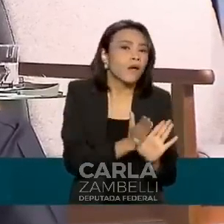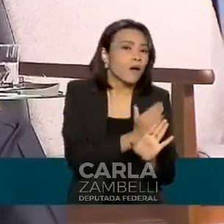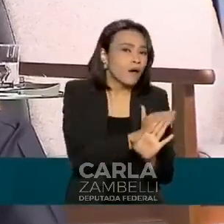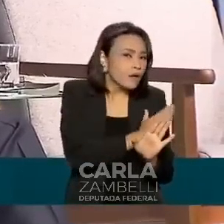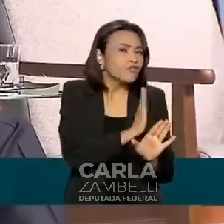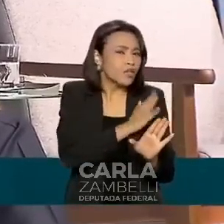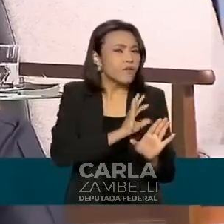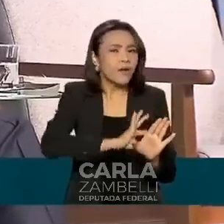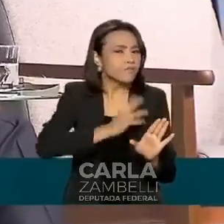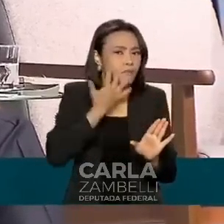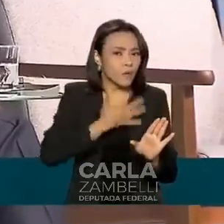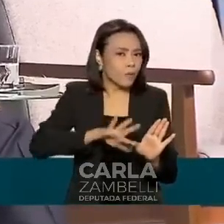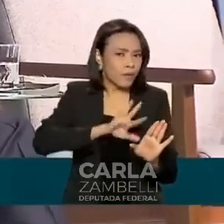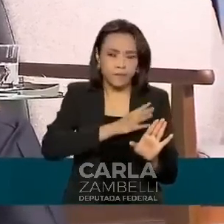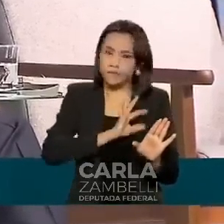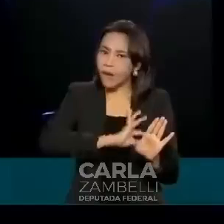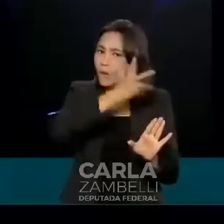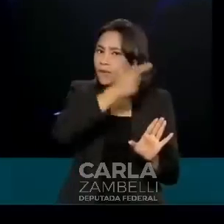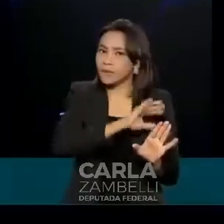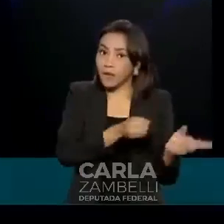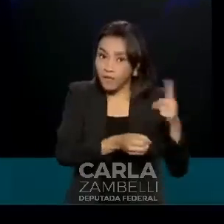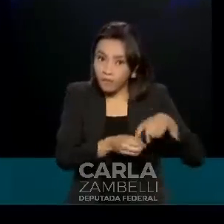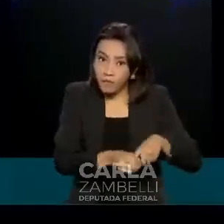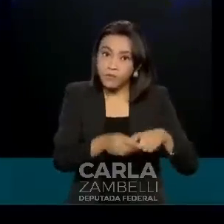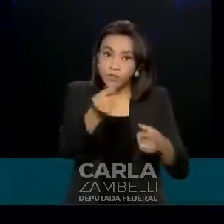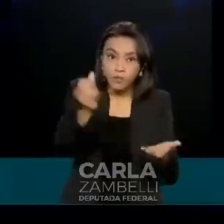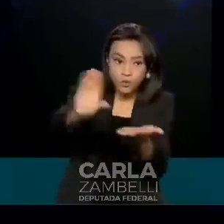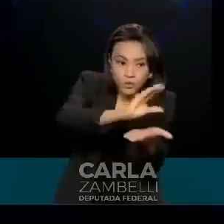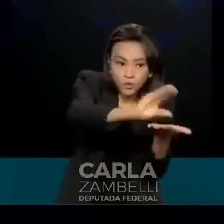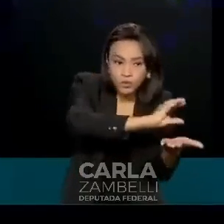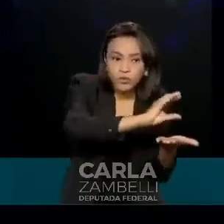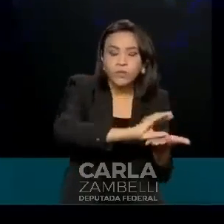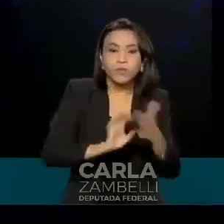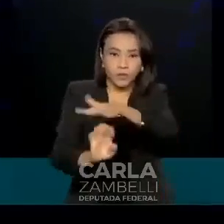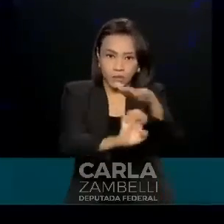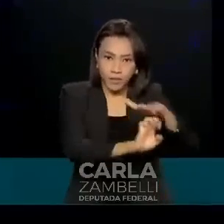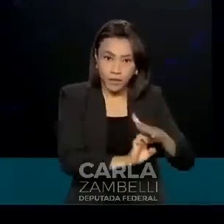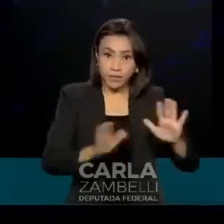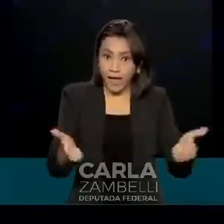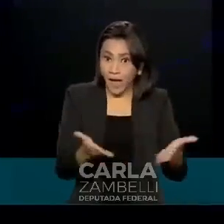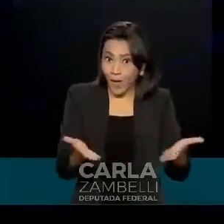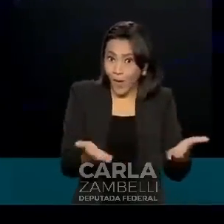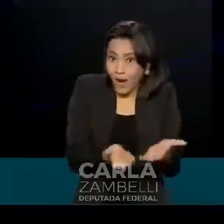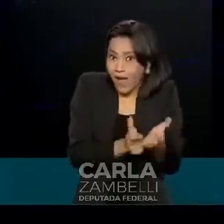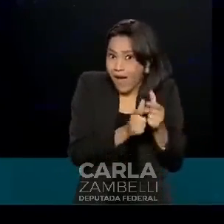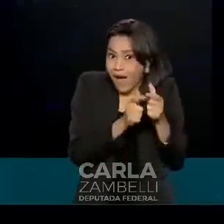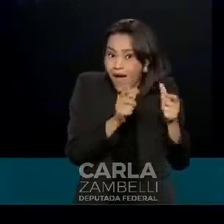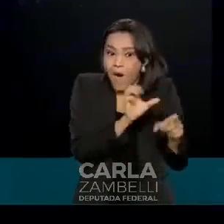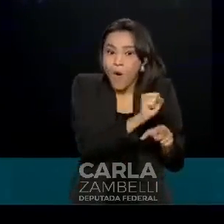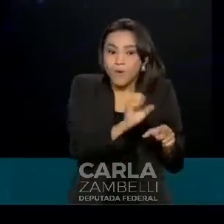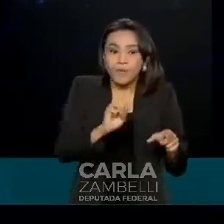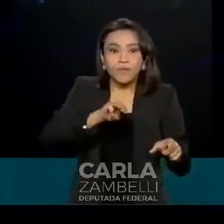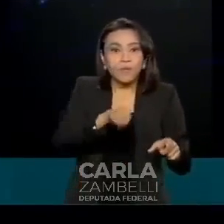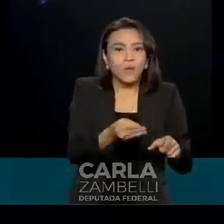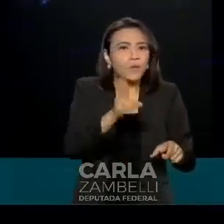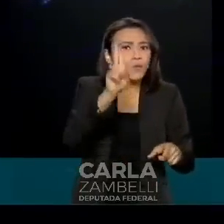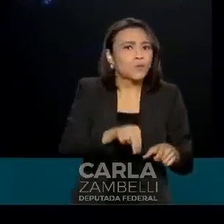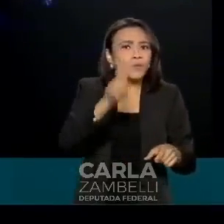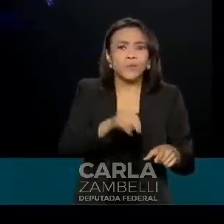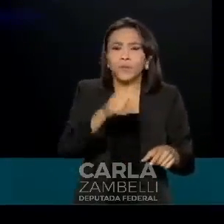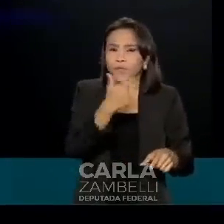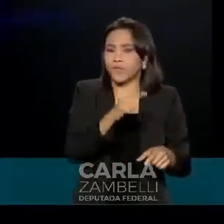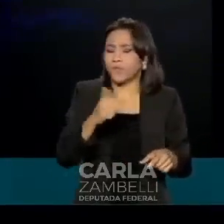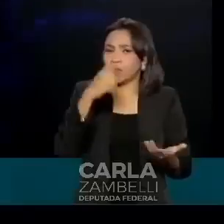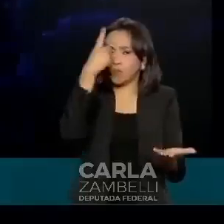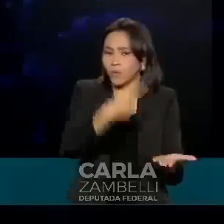já tava acontecendo naturalmente uma retomada gradual do investimento privado agora virou uma avalanche 800 bilhões nós nunca tivemos